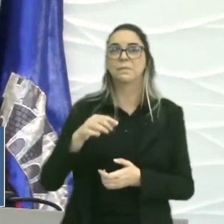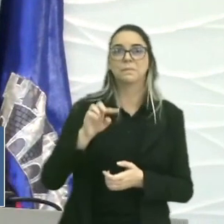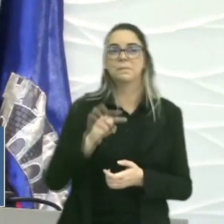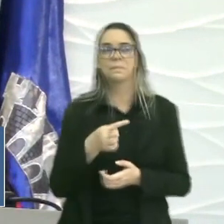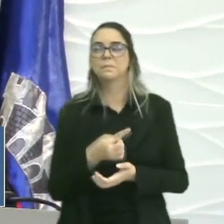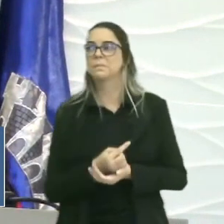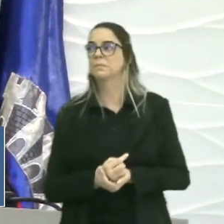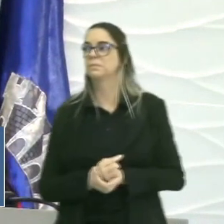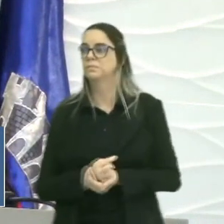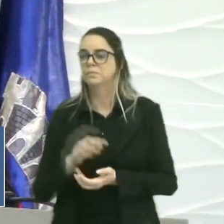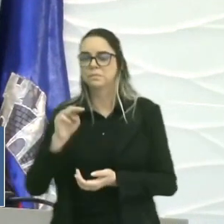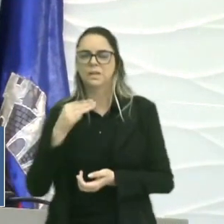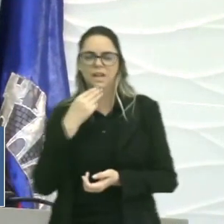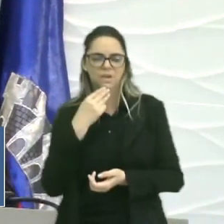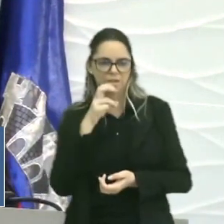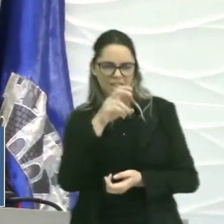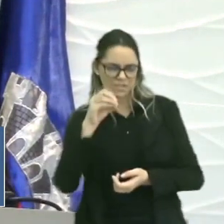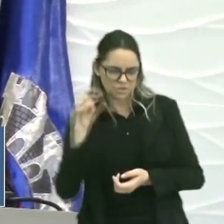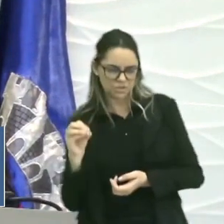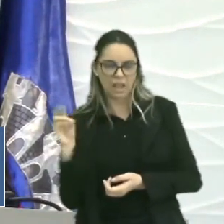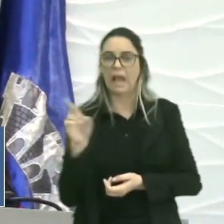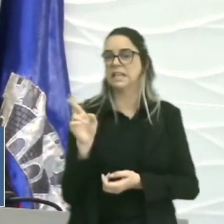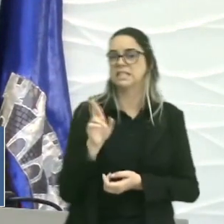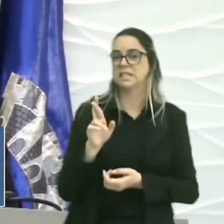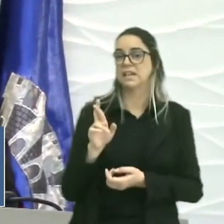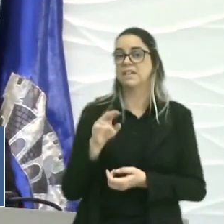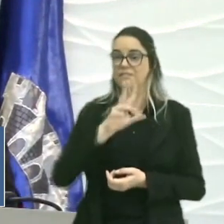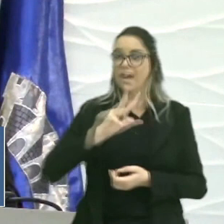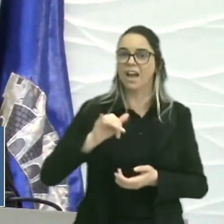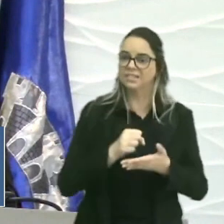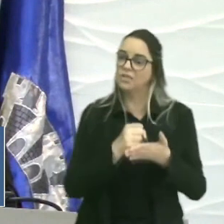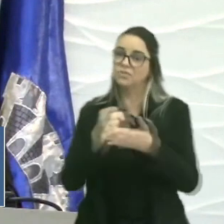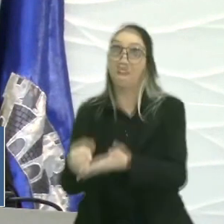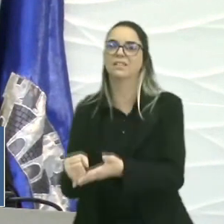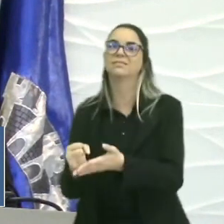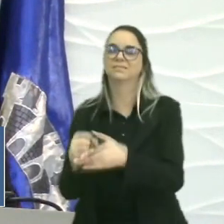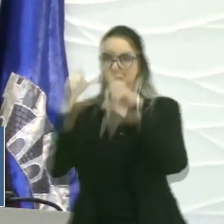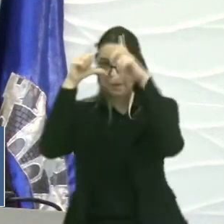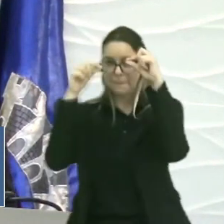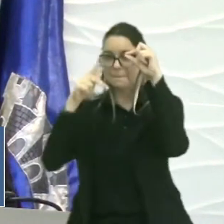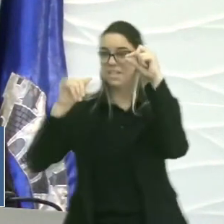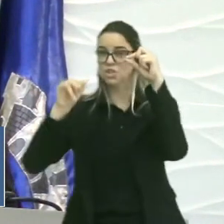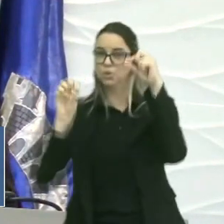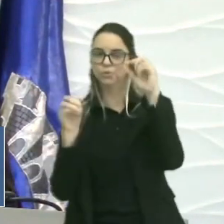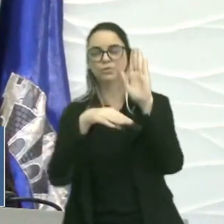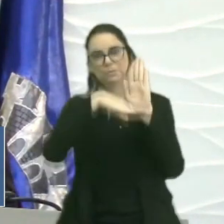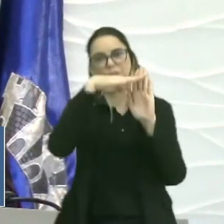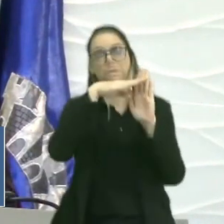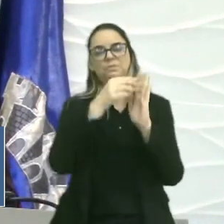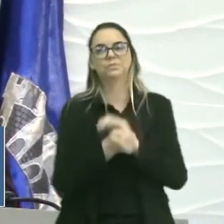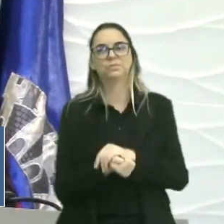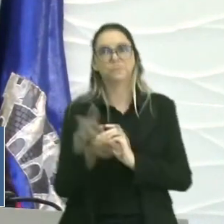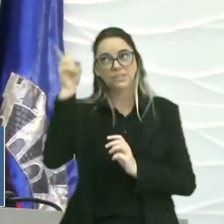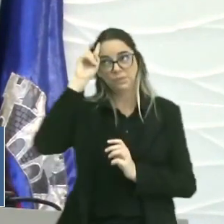os quais serão destinados a tais profissionais que têm direito ao piso de enfermagem. E tivemos na última segunda-feira,